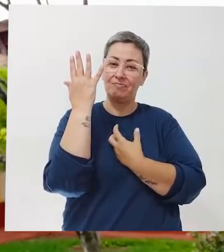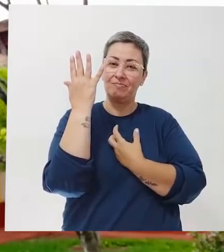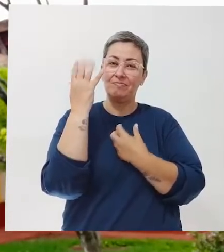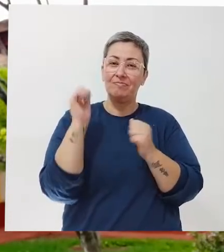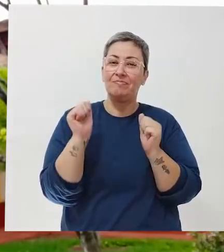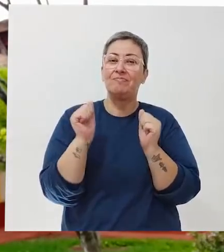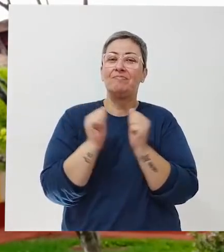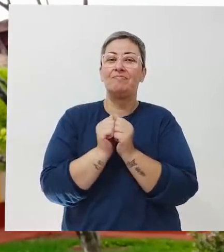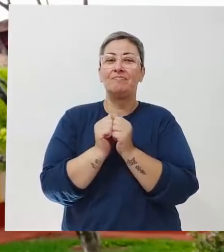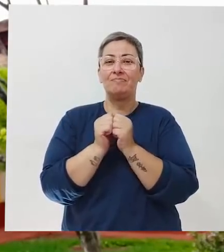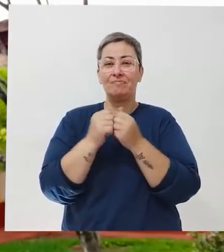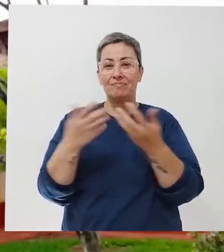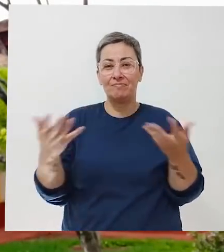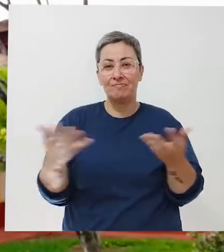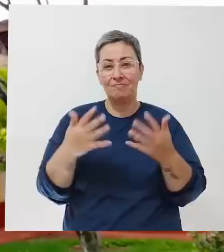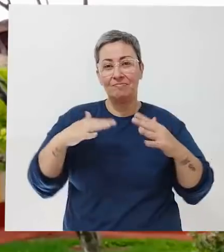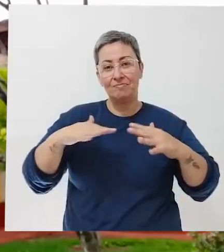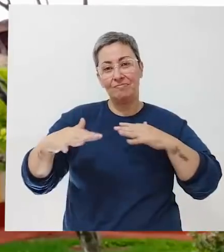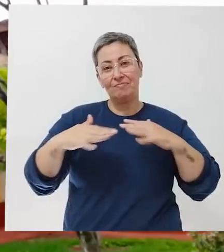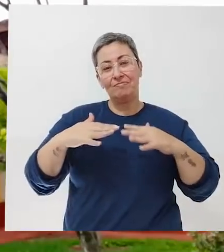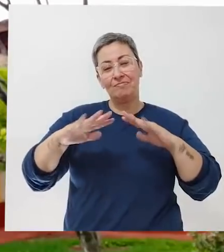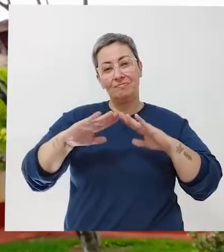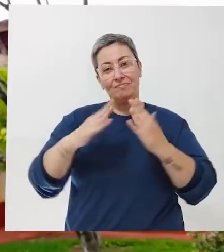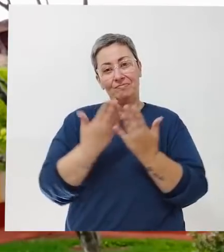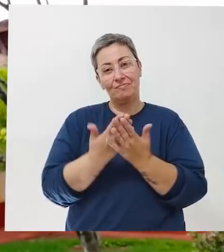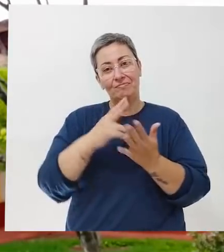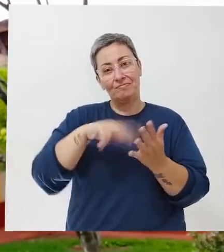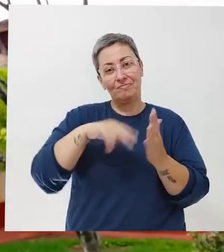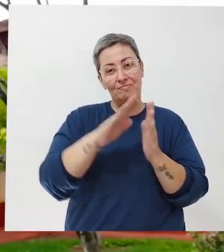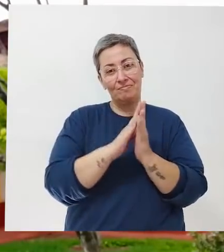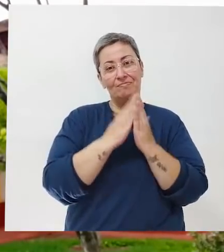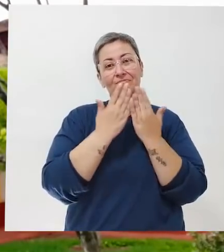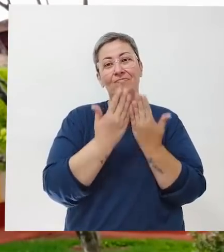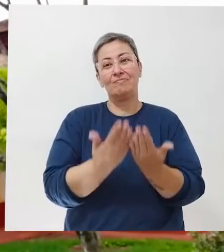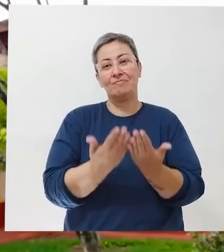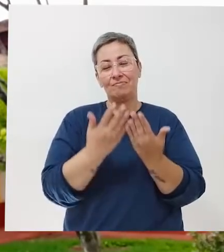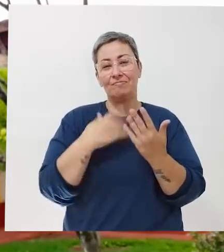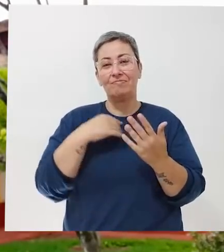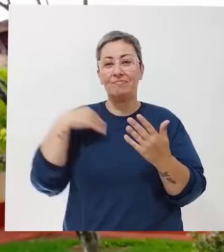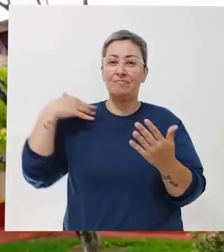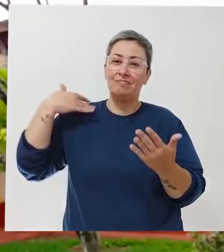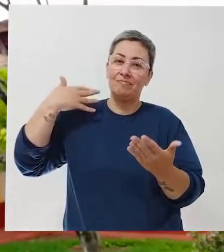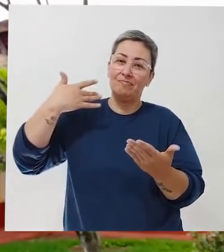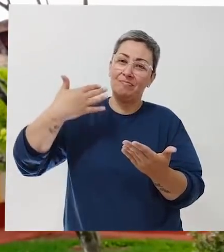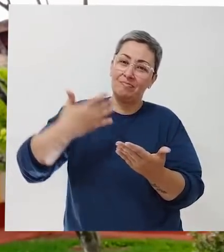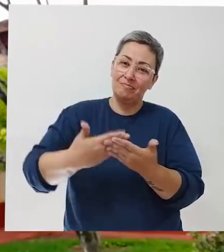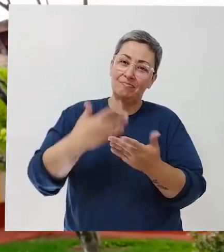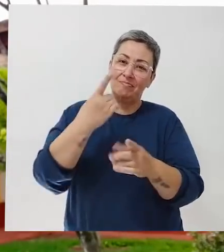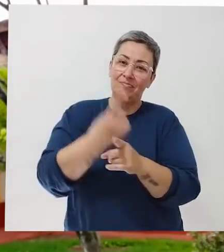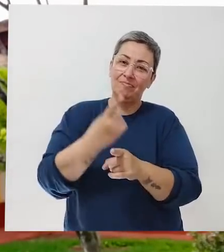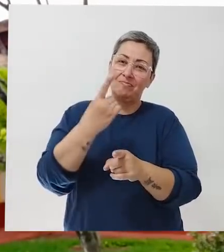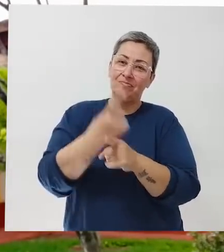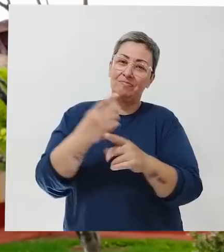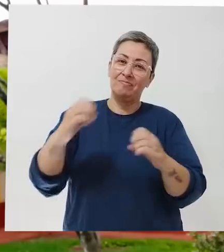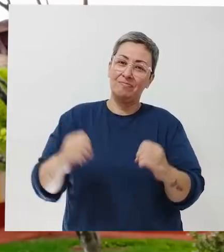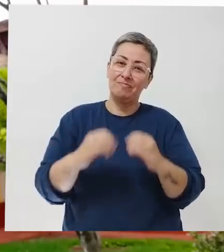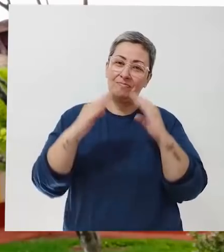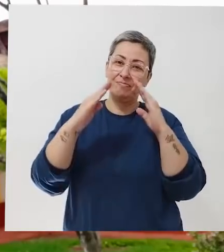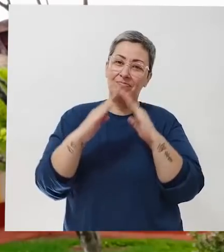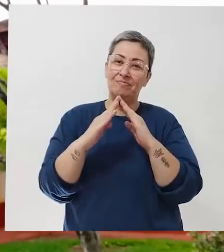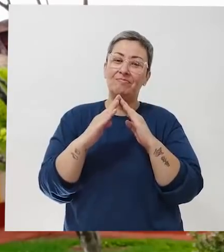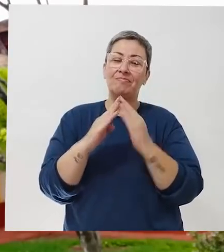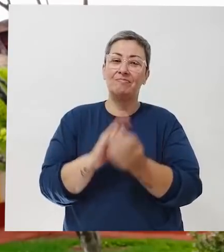poesia, juntamente neste movimento por uma escola literária, ao longo dos nossos encontros no